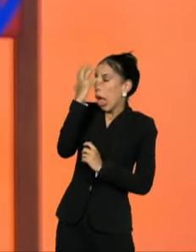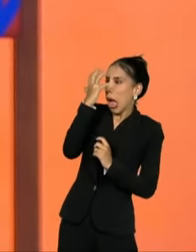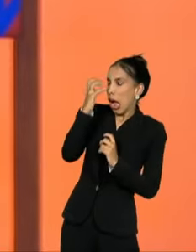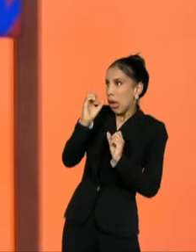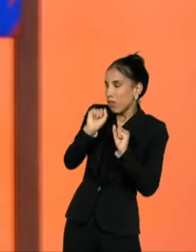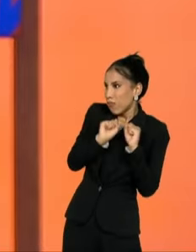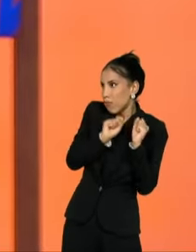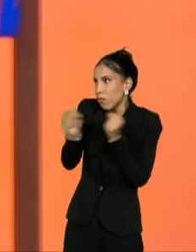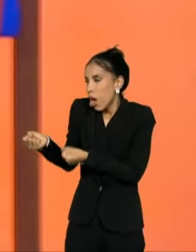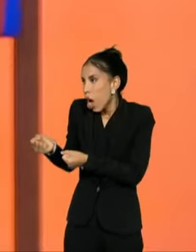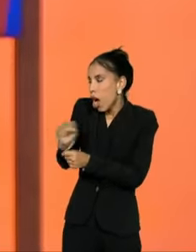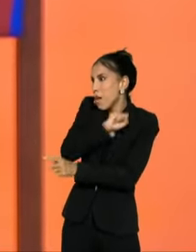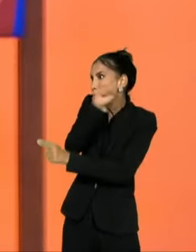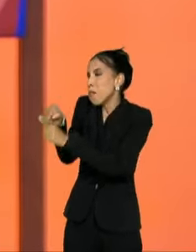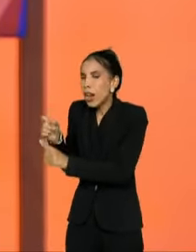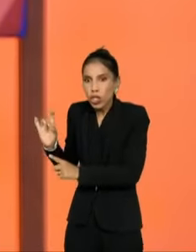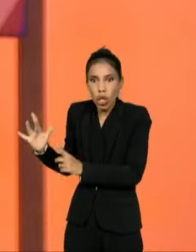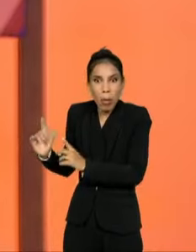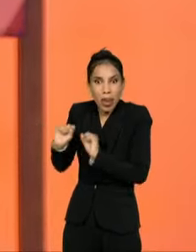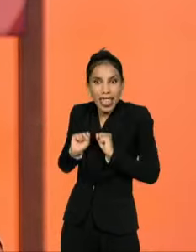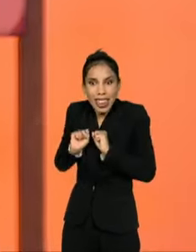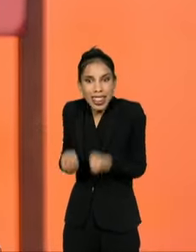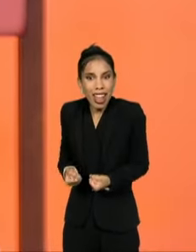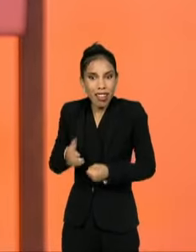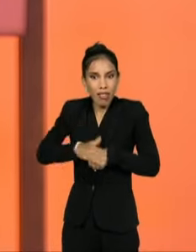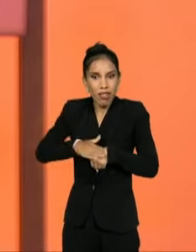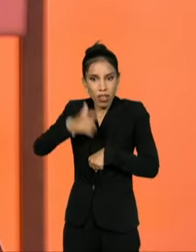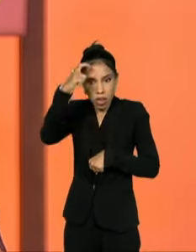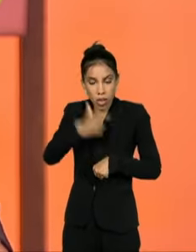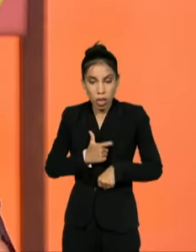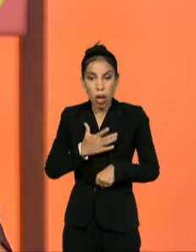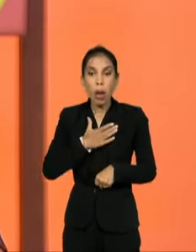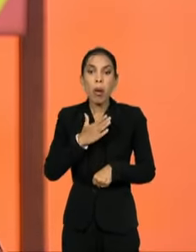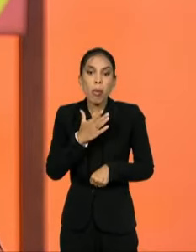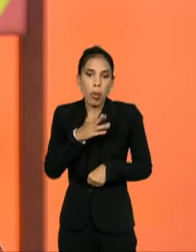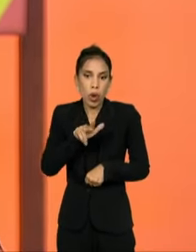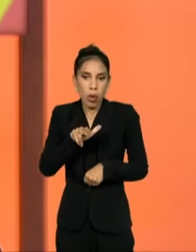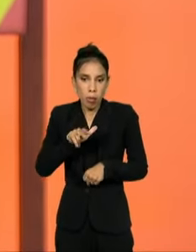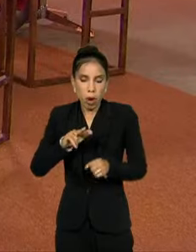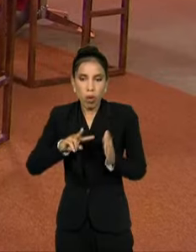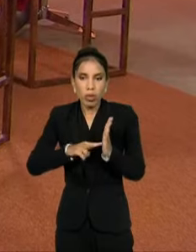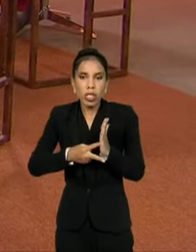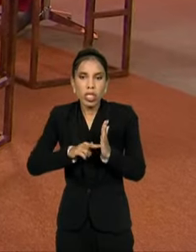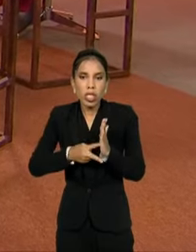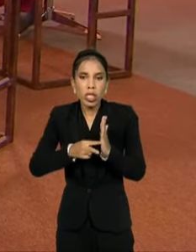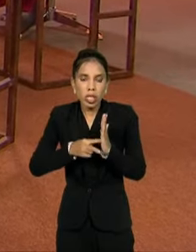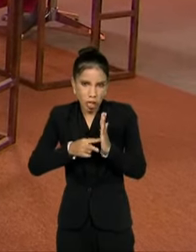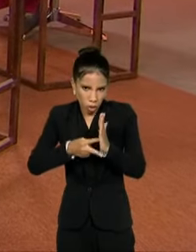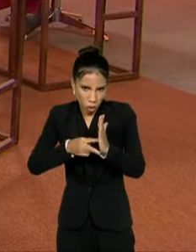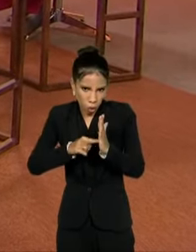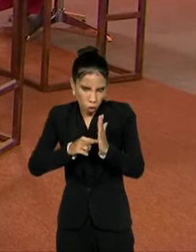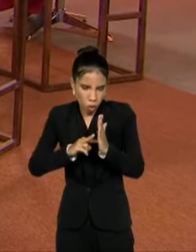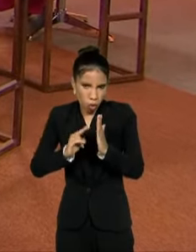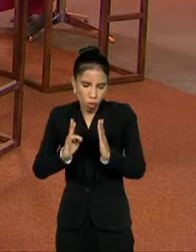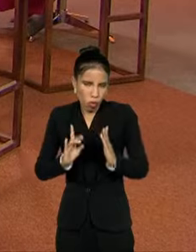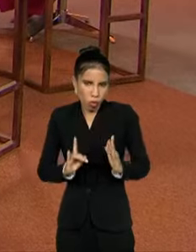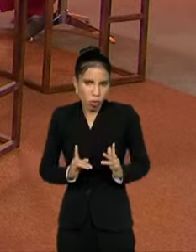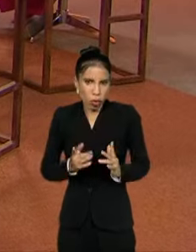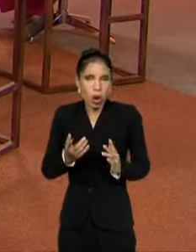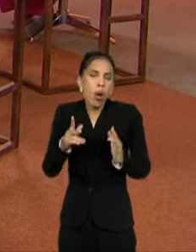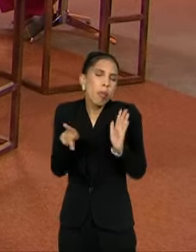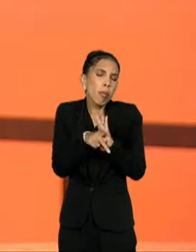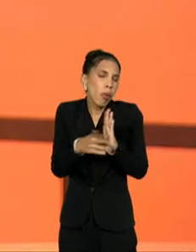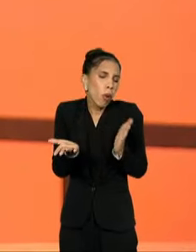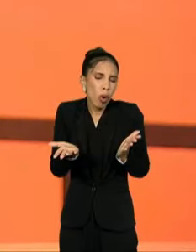isso. É. Agora, meu irmão era síndico de um condomínio popular. E ele e uma série de